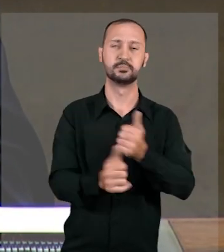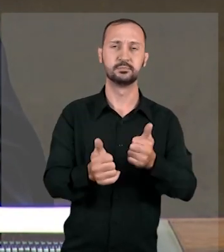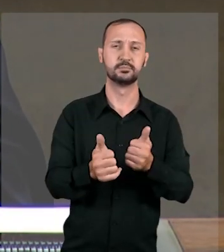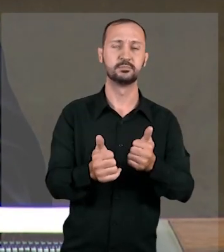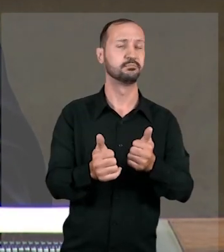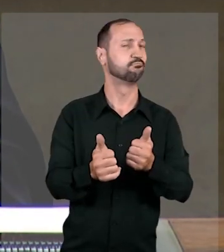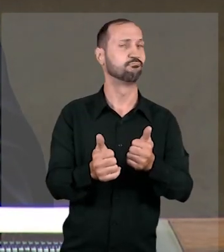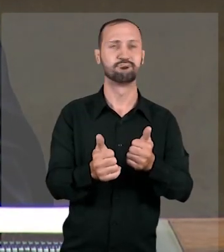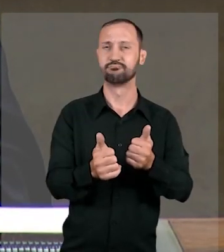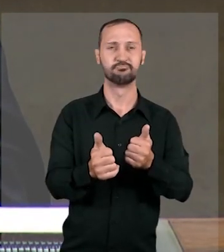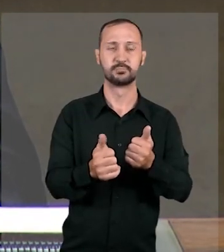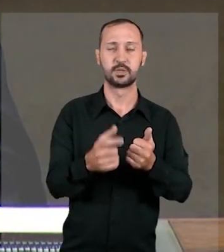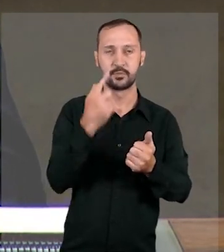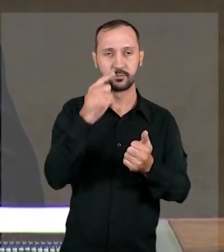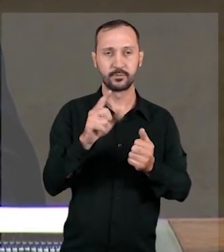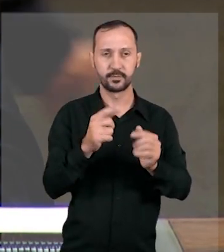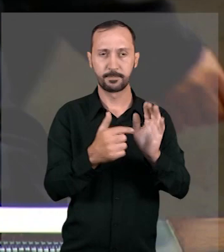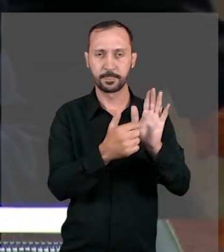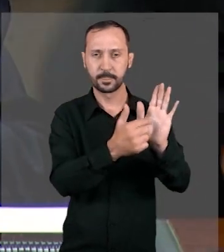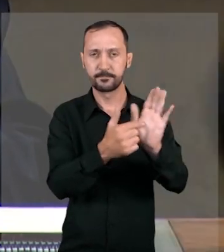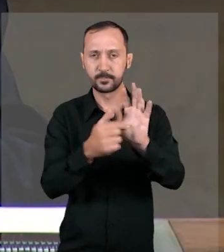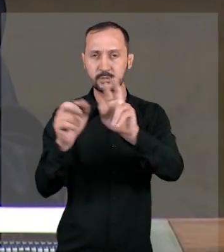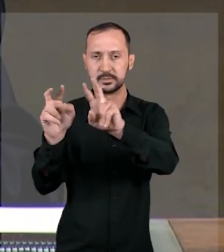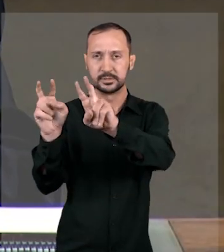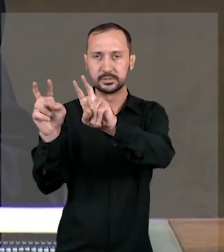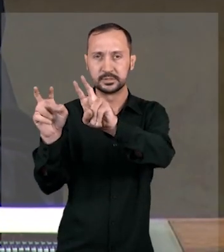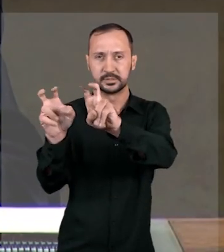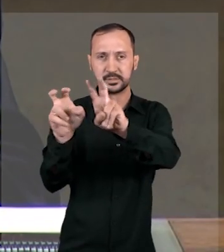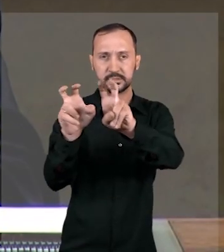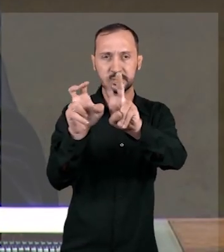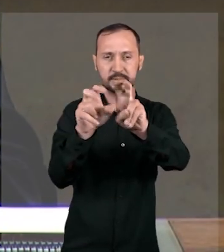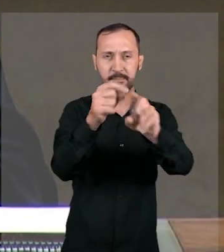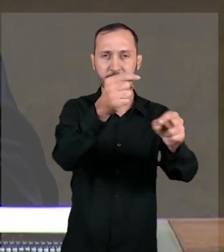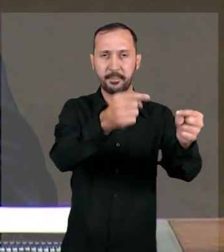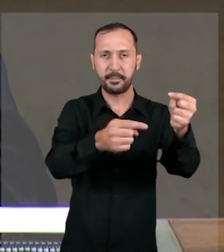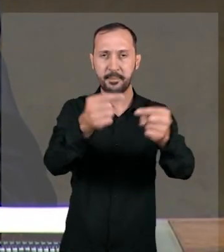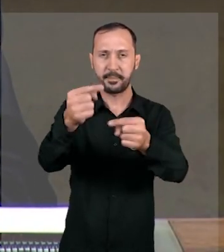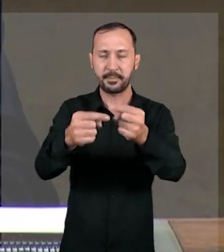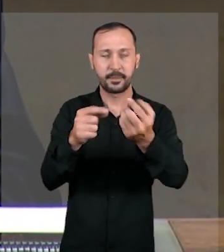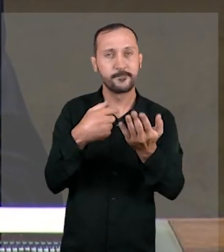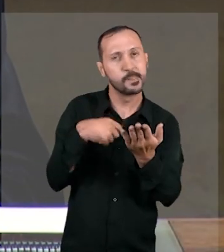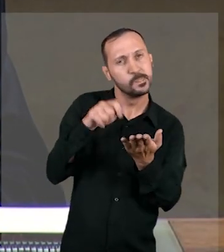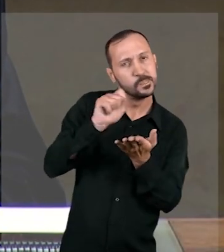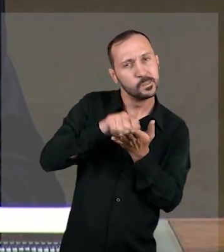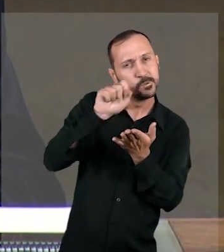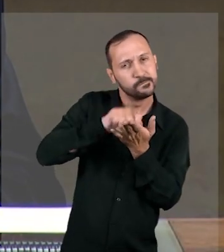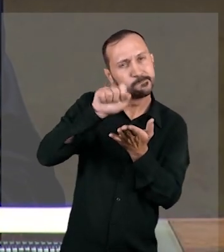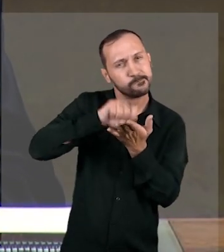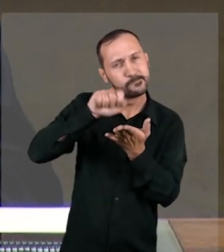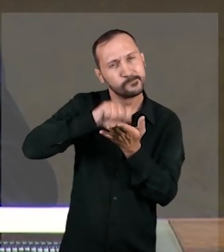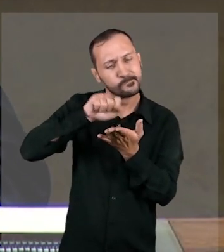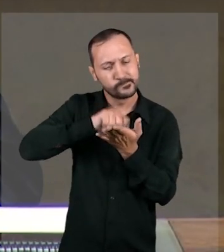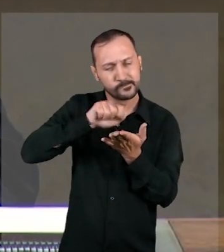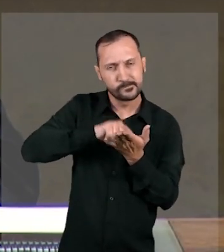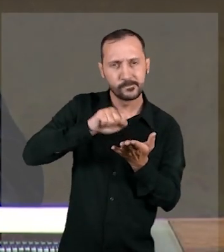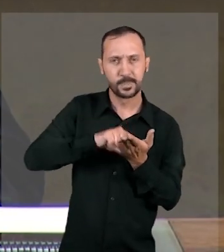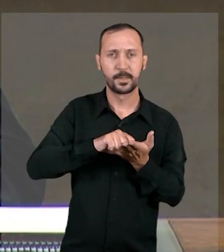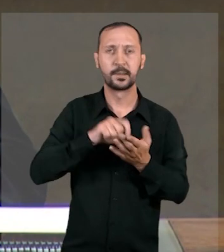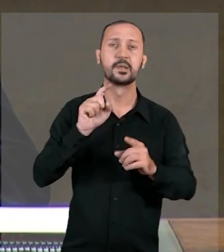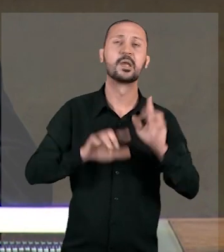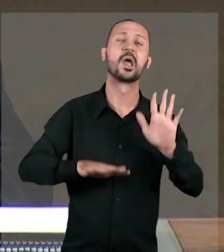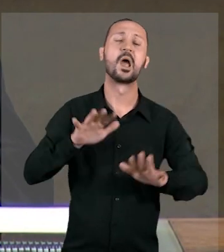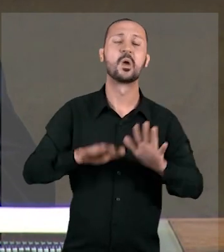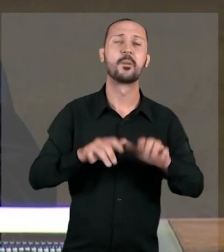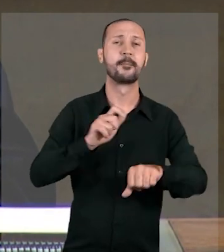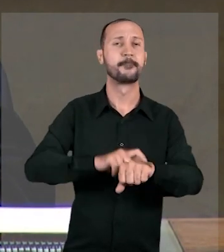pré-pronta, eu fiz anotações discutindo os temas que foram debatidos aqui, para que nós possamos ter,